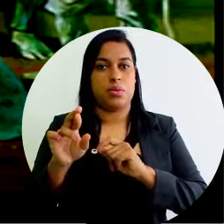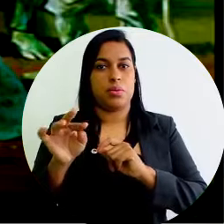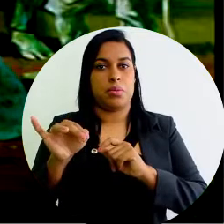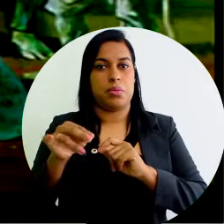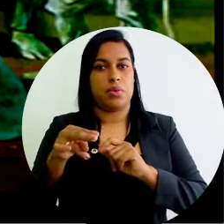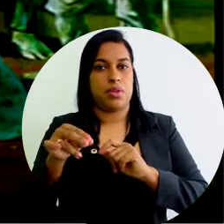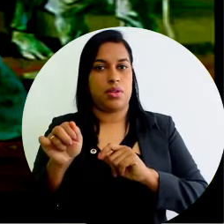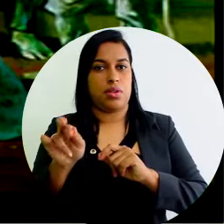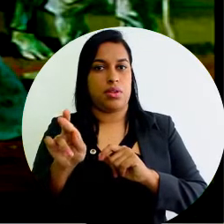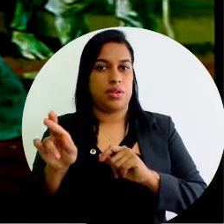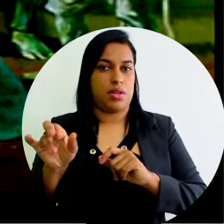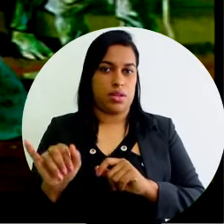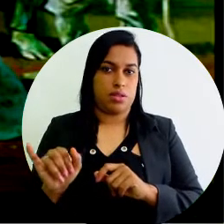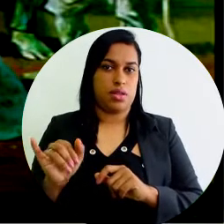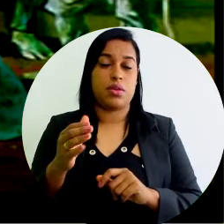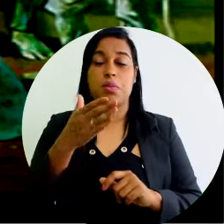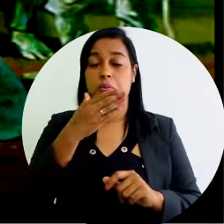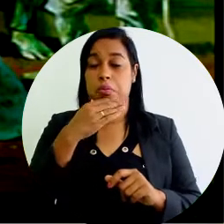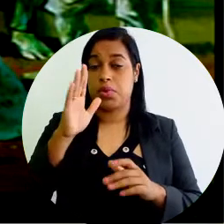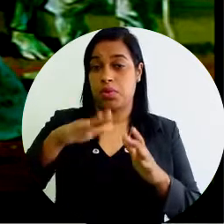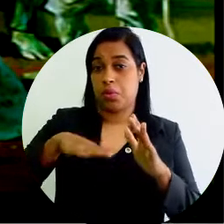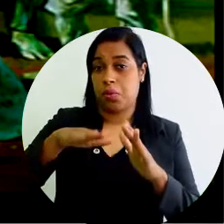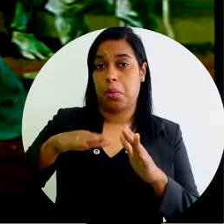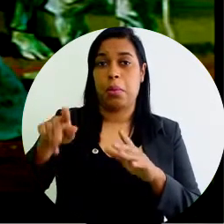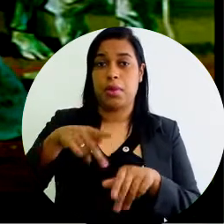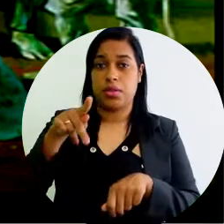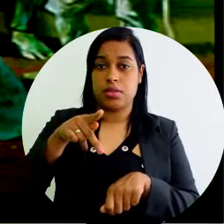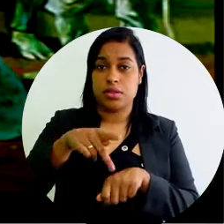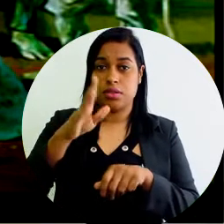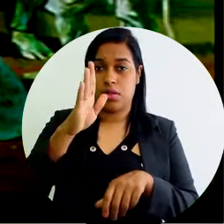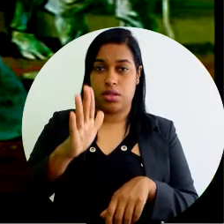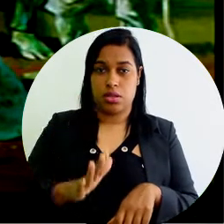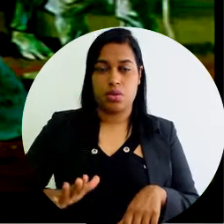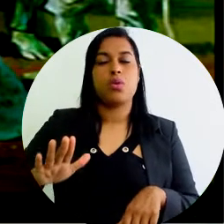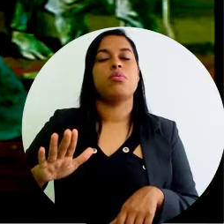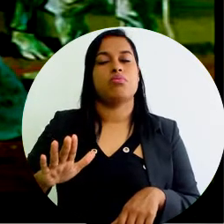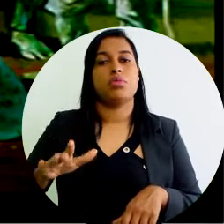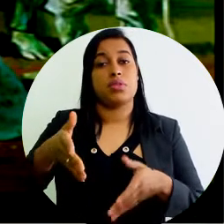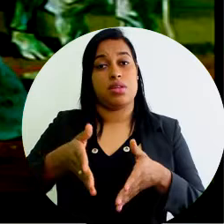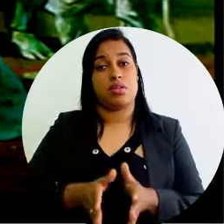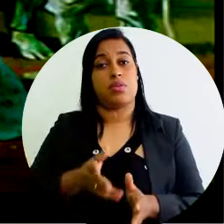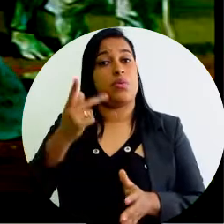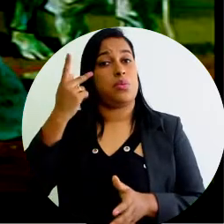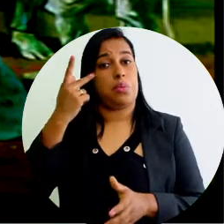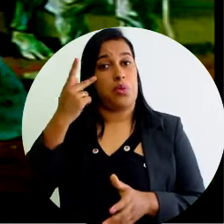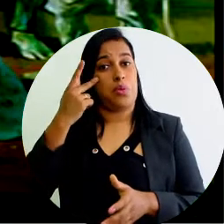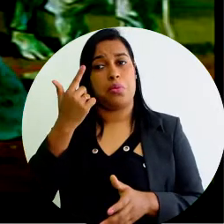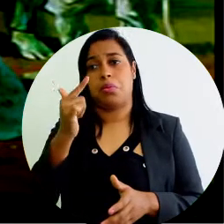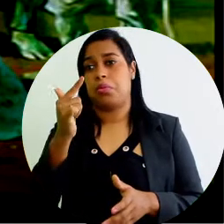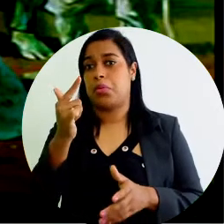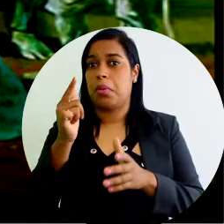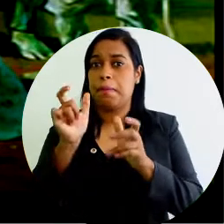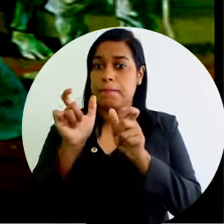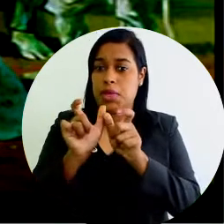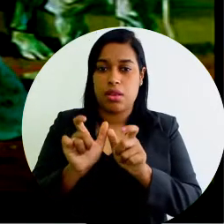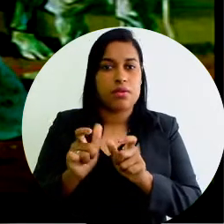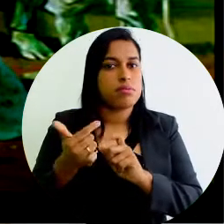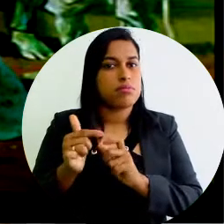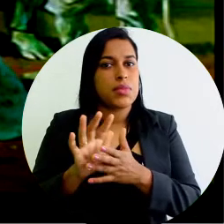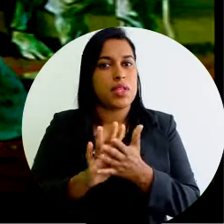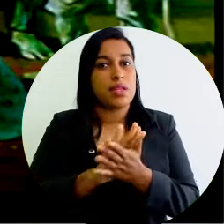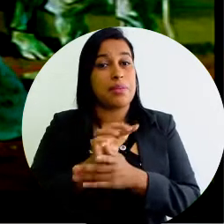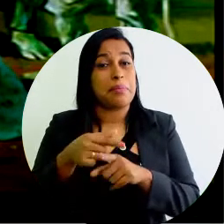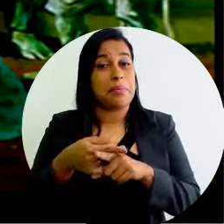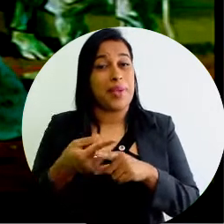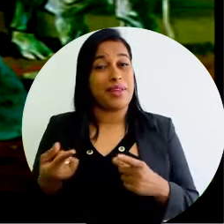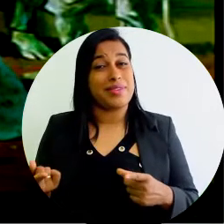pintor brasileiro do estado de São Paulo, e não existe nenhuma palavra nessa imagem, no entanto,